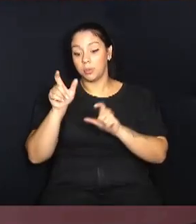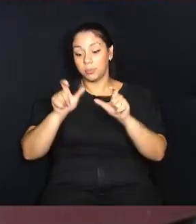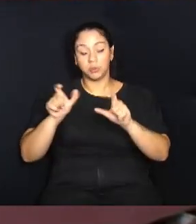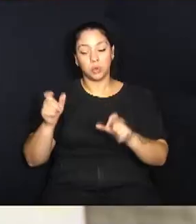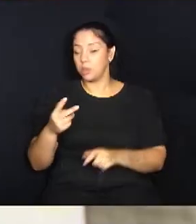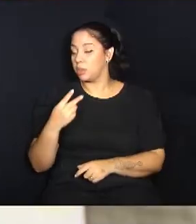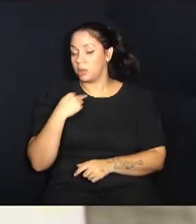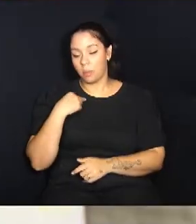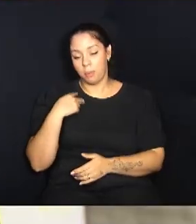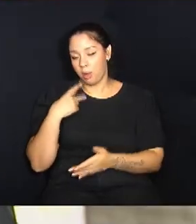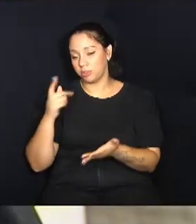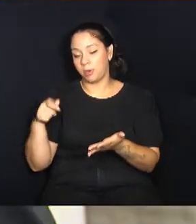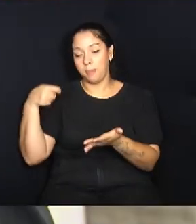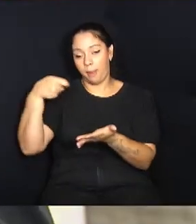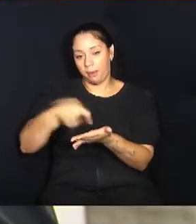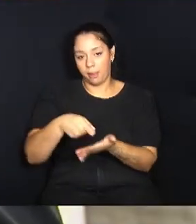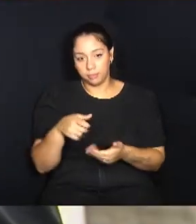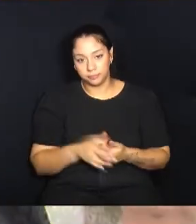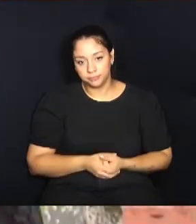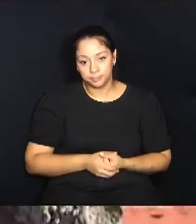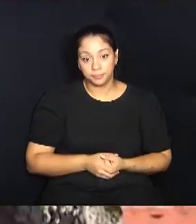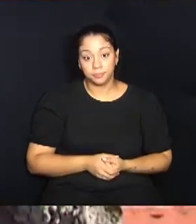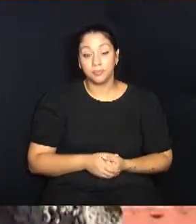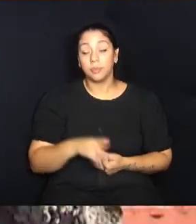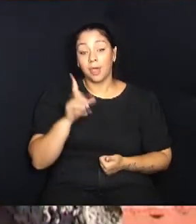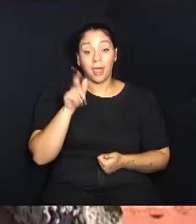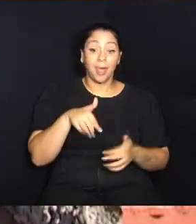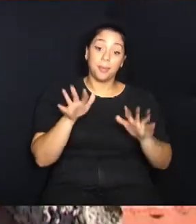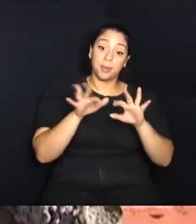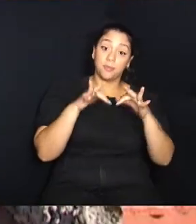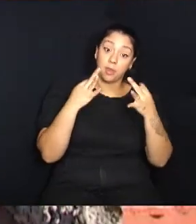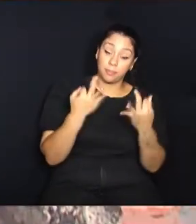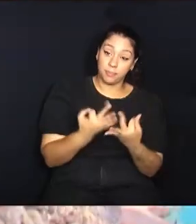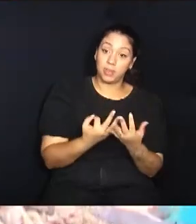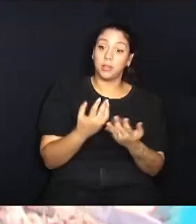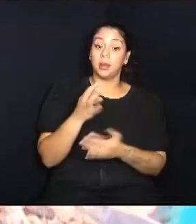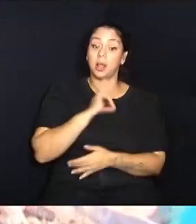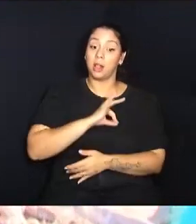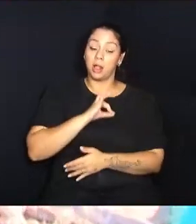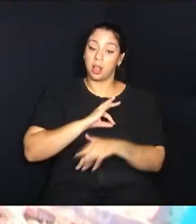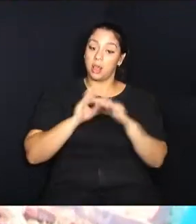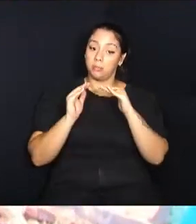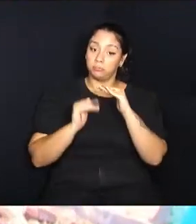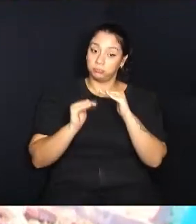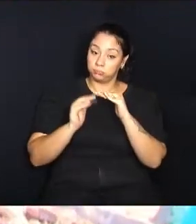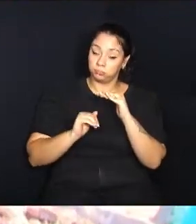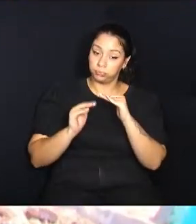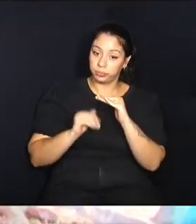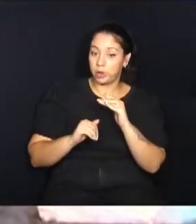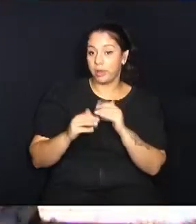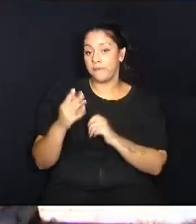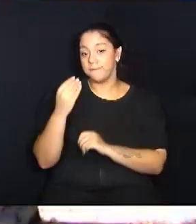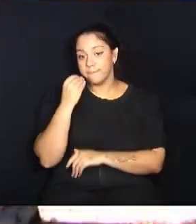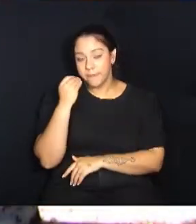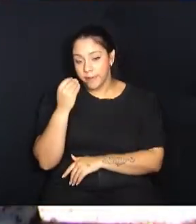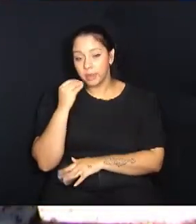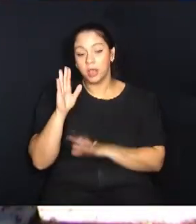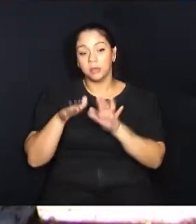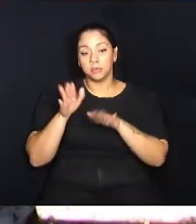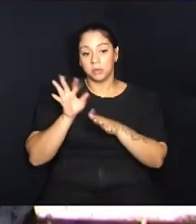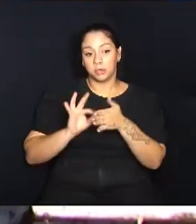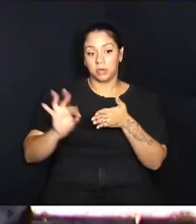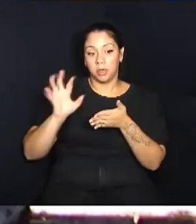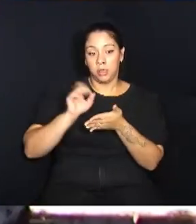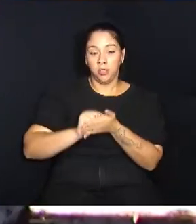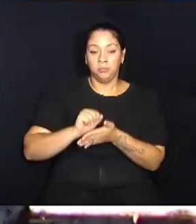pelo serviço. Na verdade, isso seria para famílias de baixa renda, né? Aquelas famílias, inclusive, que às vezes pode estar até cadastrada no CAD único,